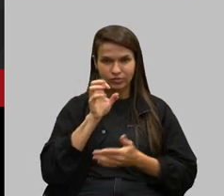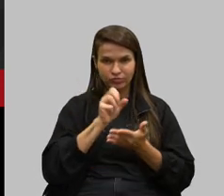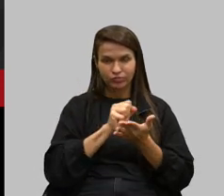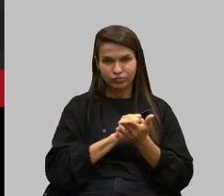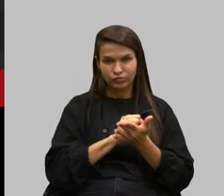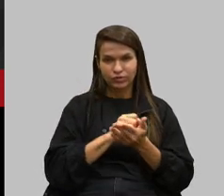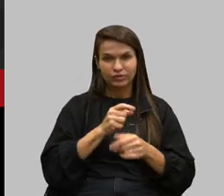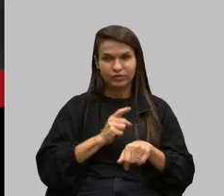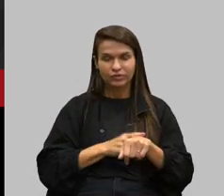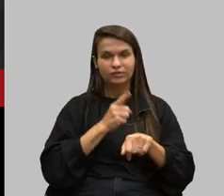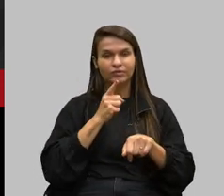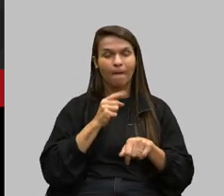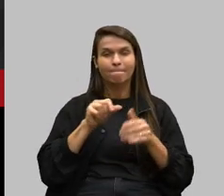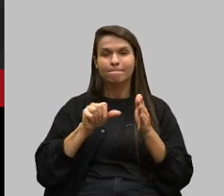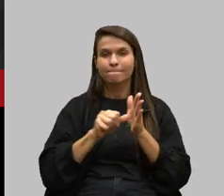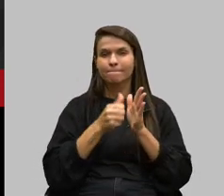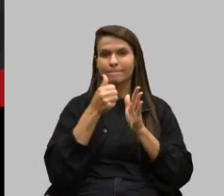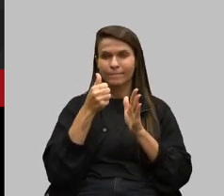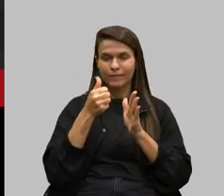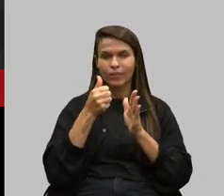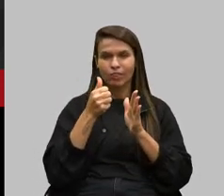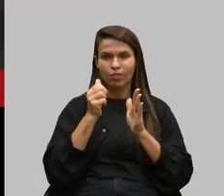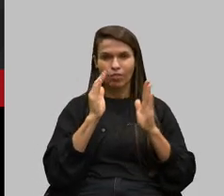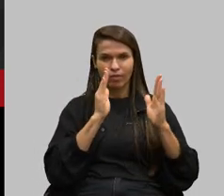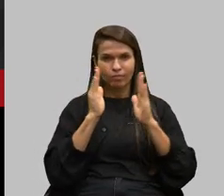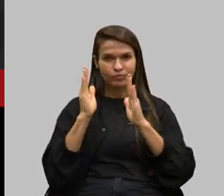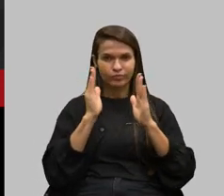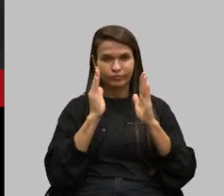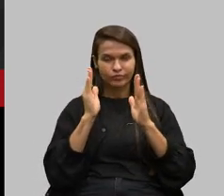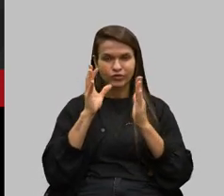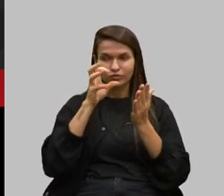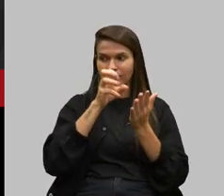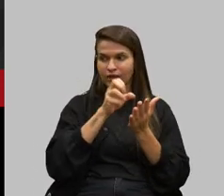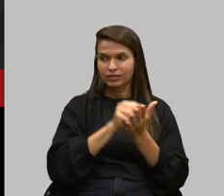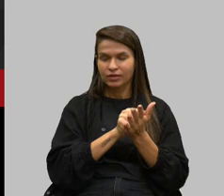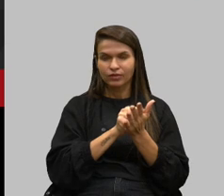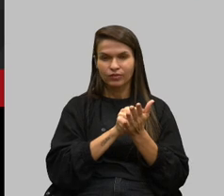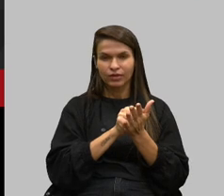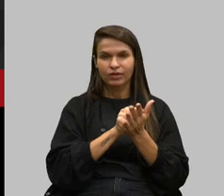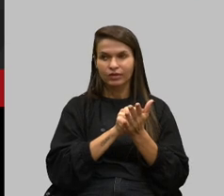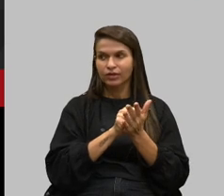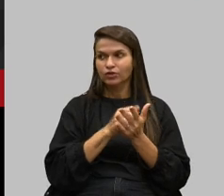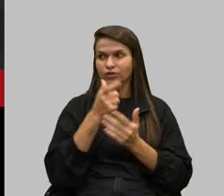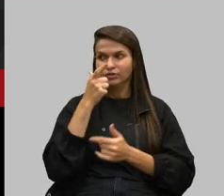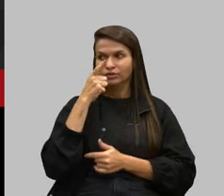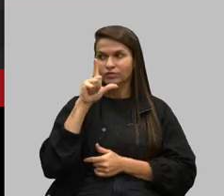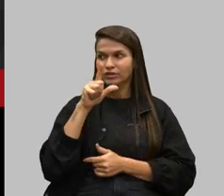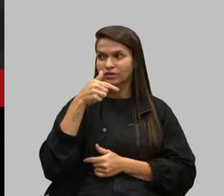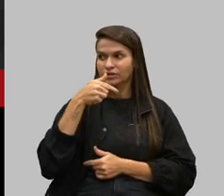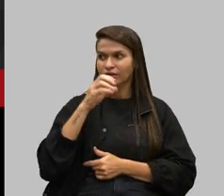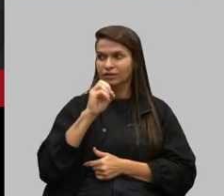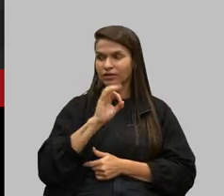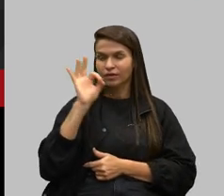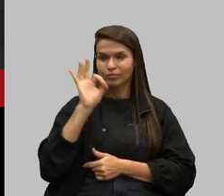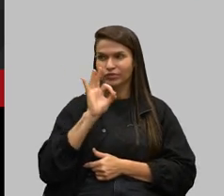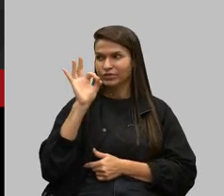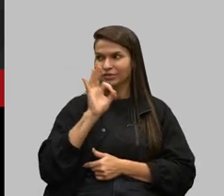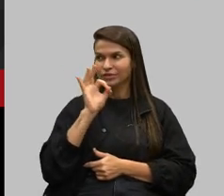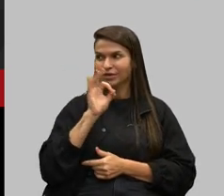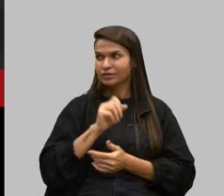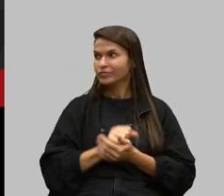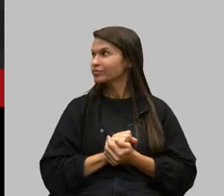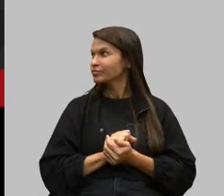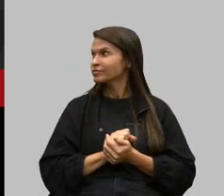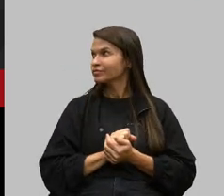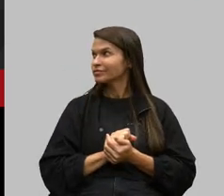imediata então na primeiro no primeiro ciclo de de matrículas a gente consegue 70% de alocação também um recorde